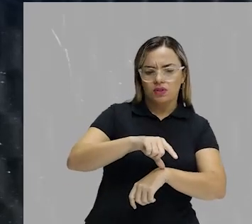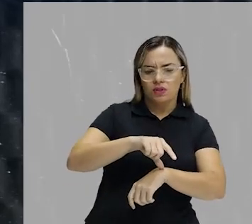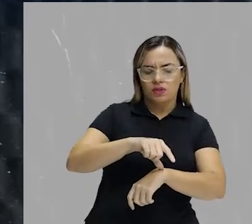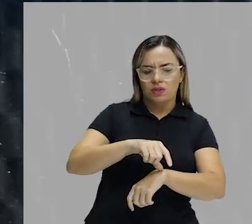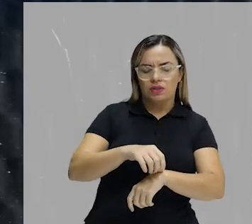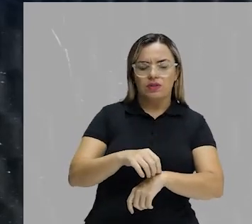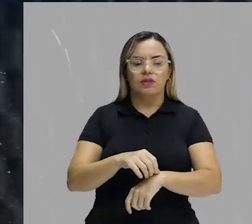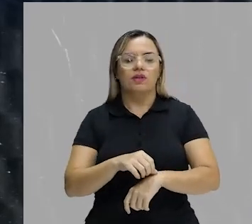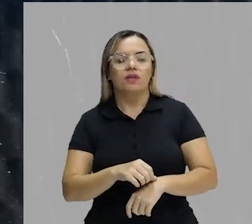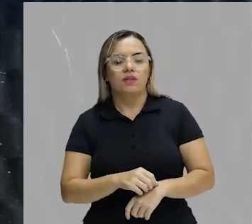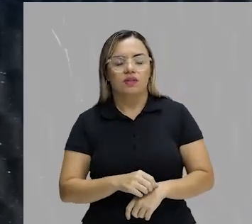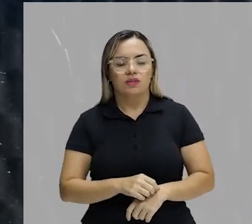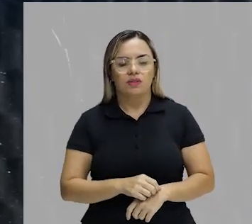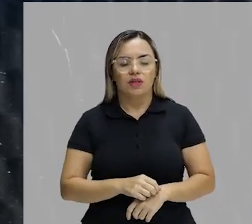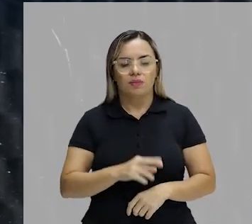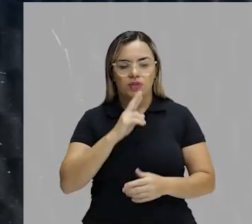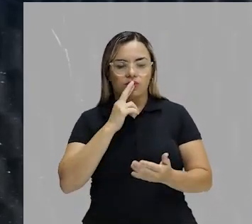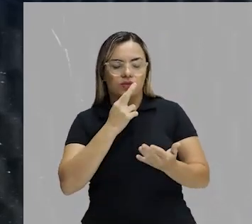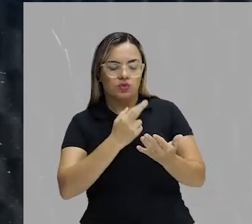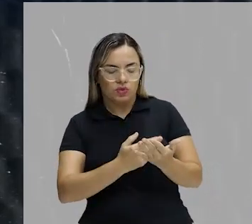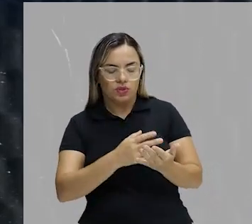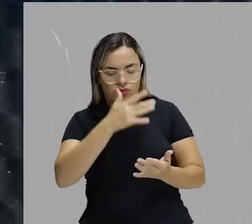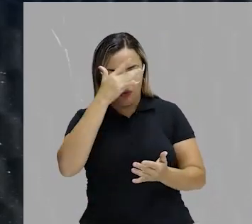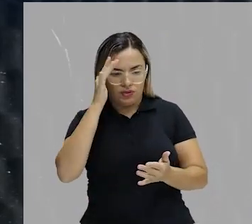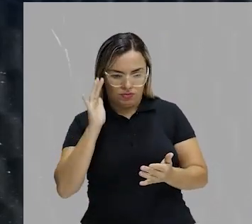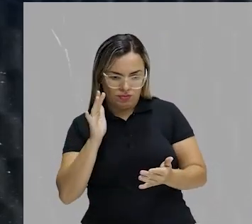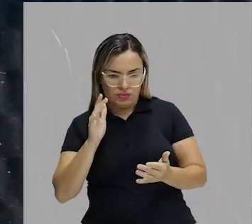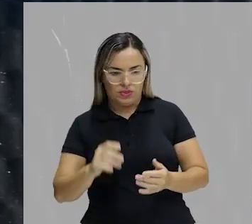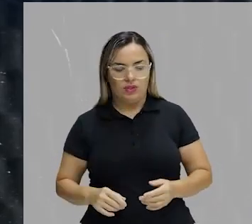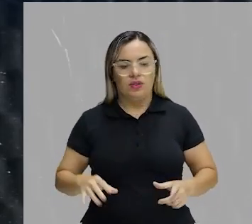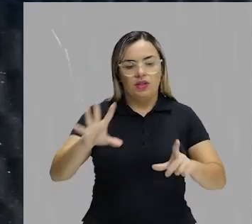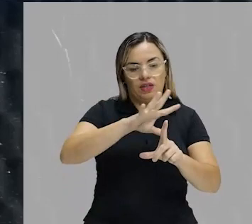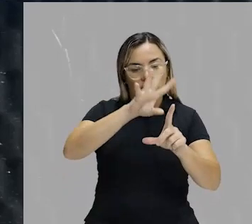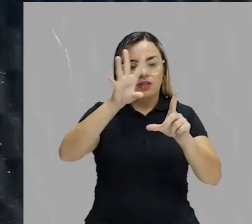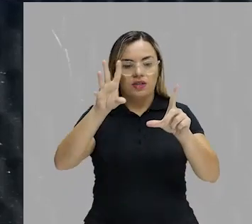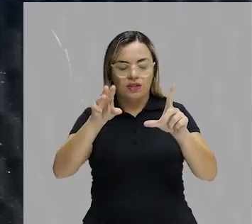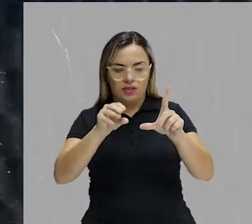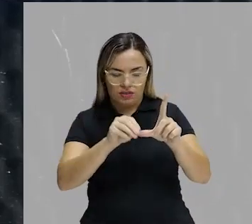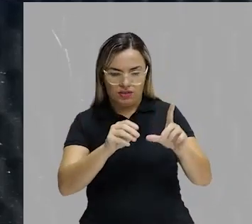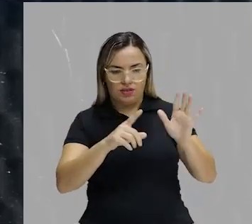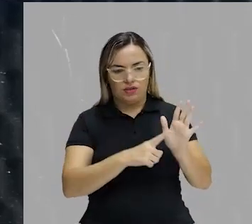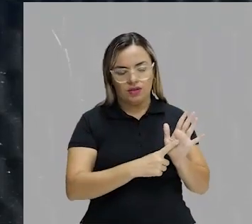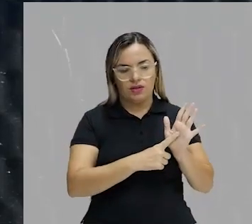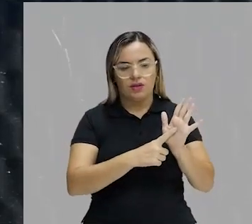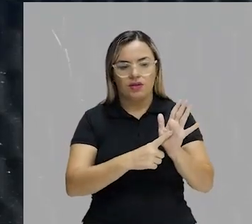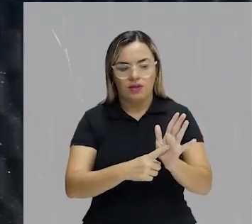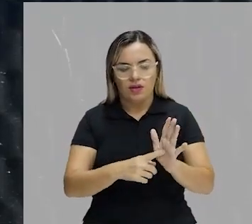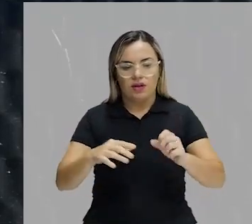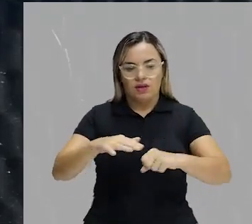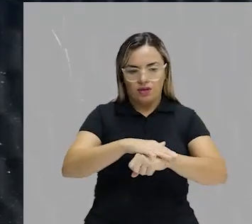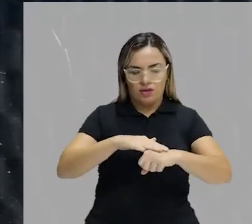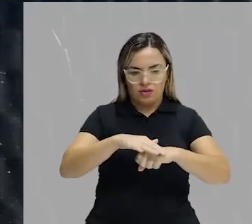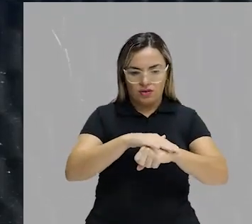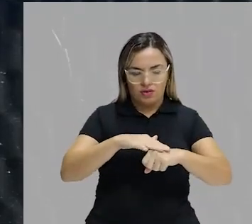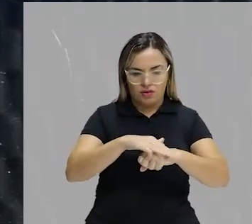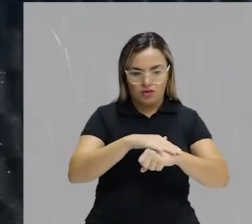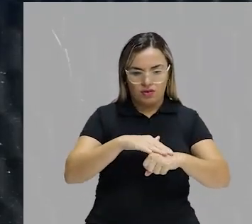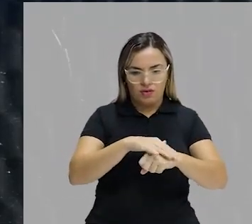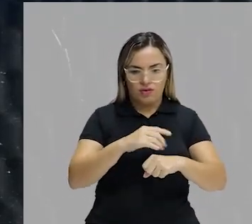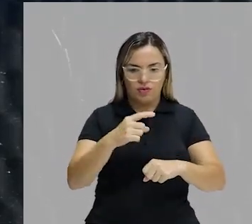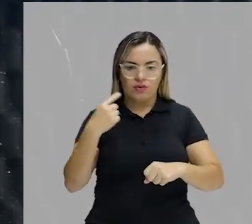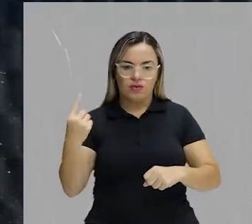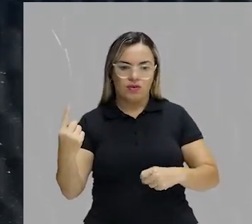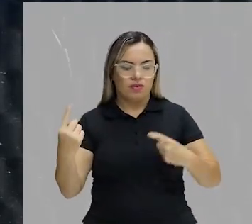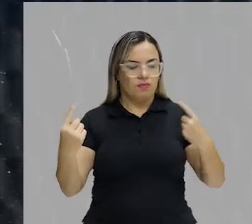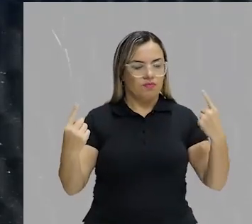frase. Esse cartoon que eu trouxe é justamente para mostrar para vocês que nesse diálogo, embora